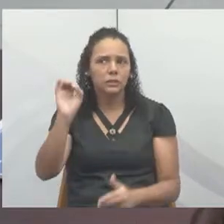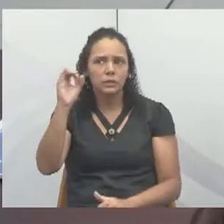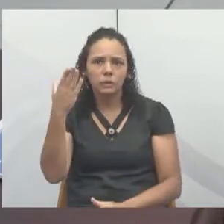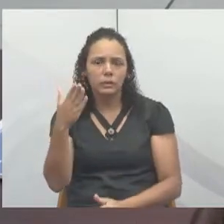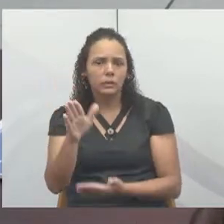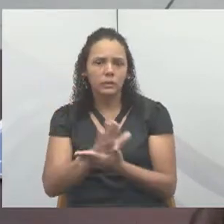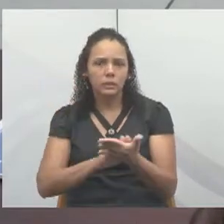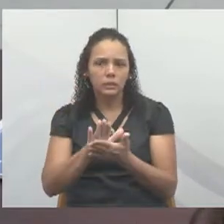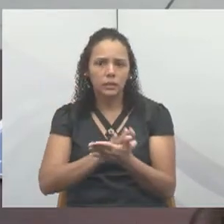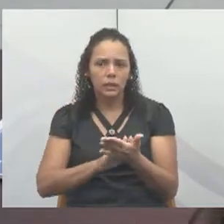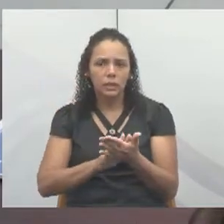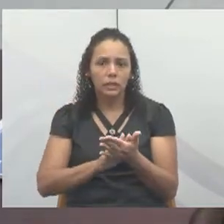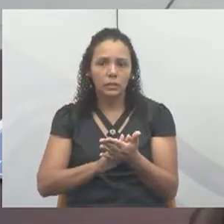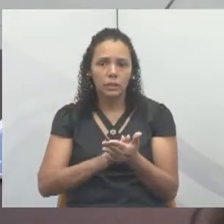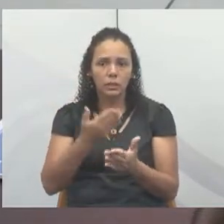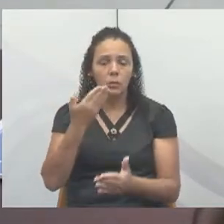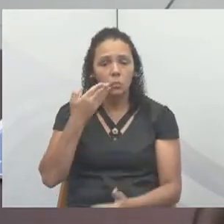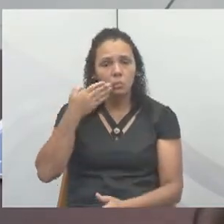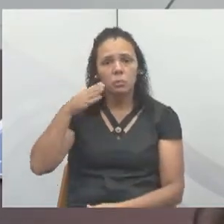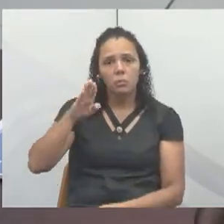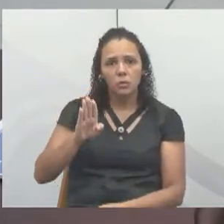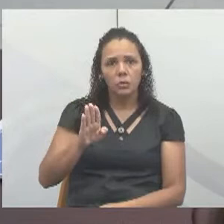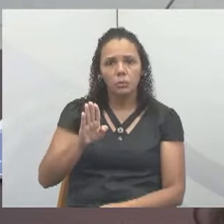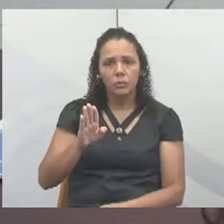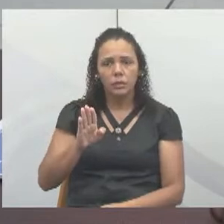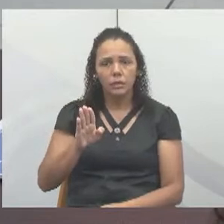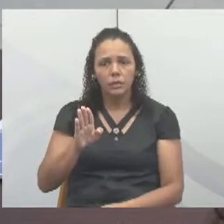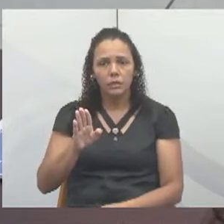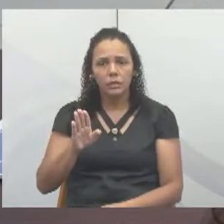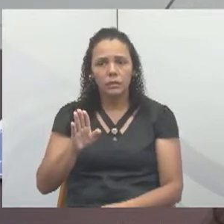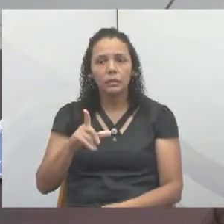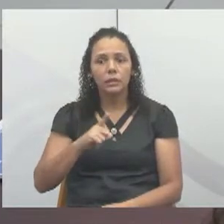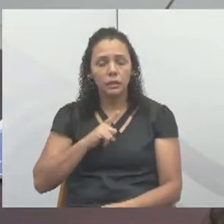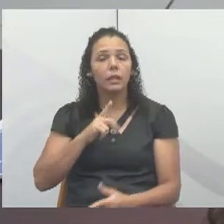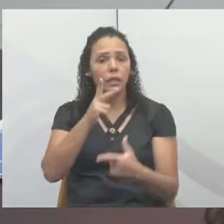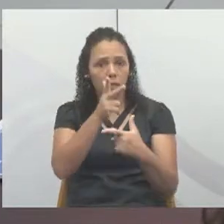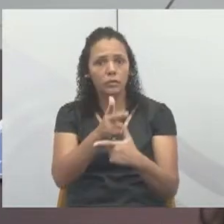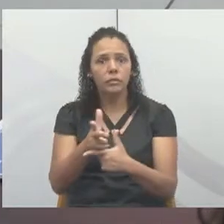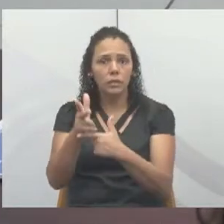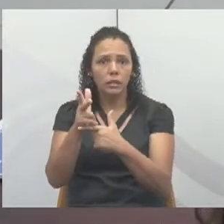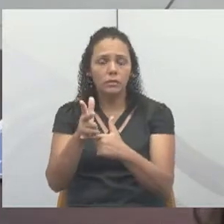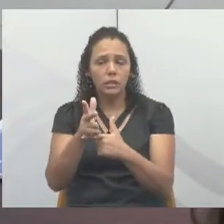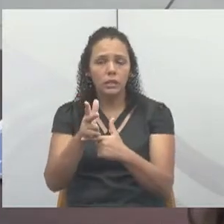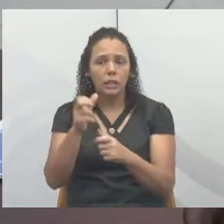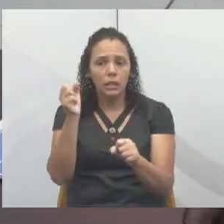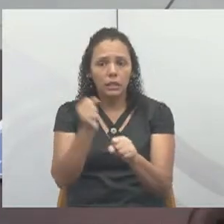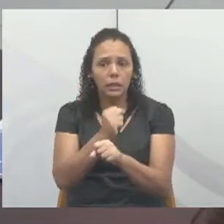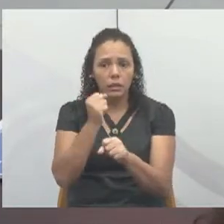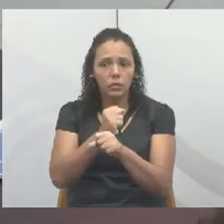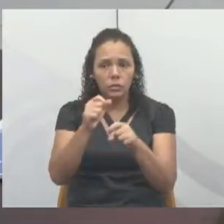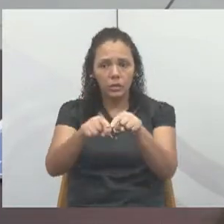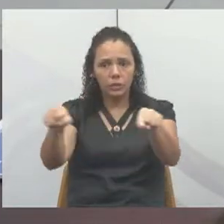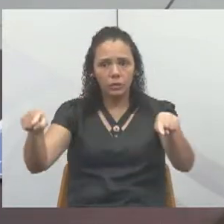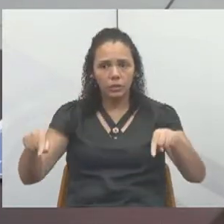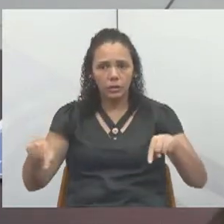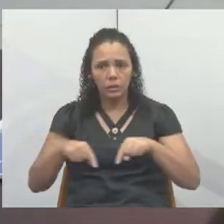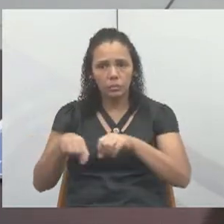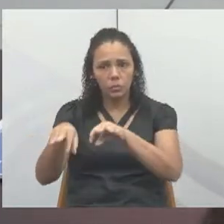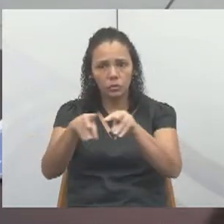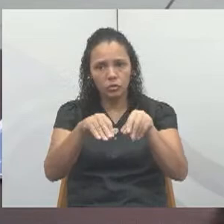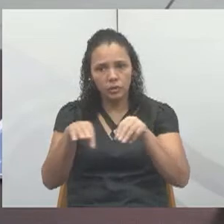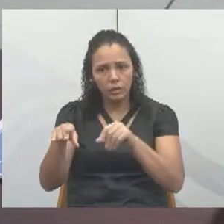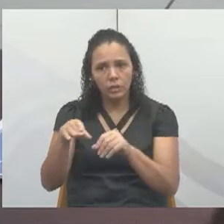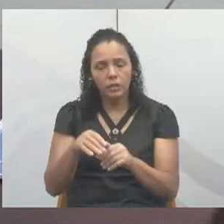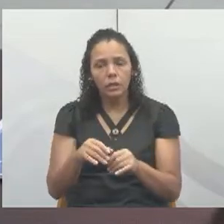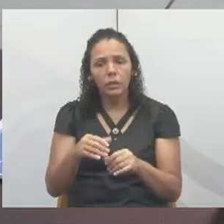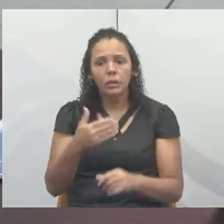desse recurso. Falou que ia fazer, nessa tribuna ele anunciou, está gravado aqui, dizendo que ia construir o campo de areia. Mandamos um